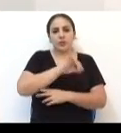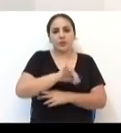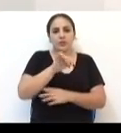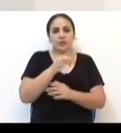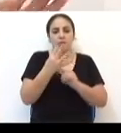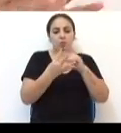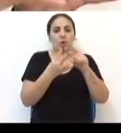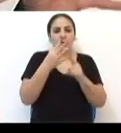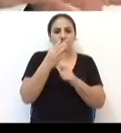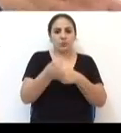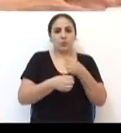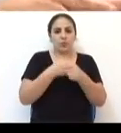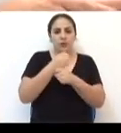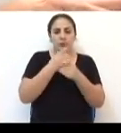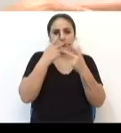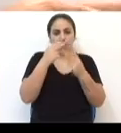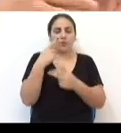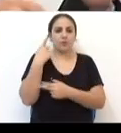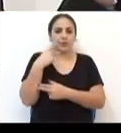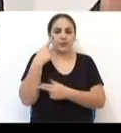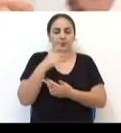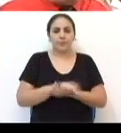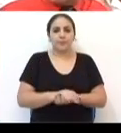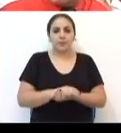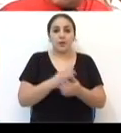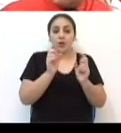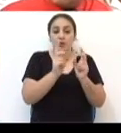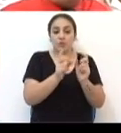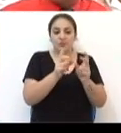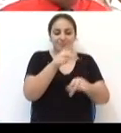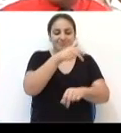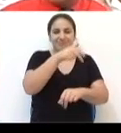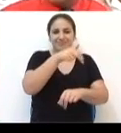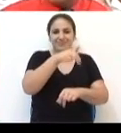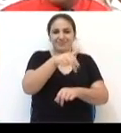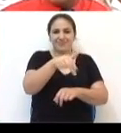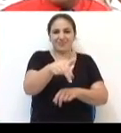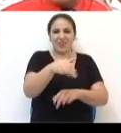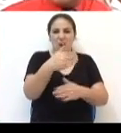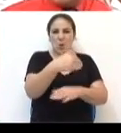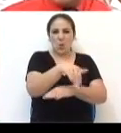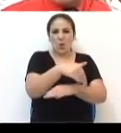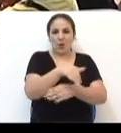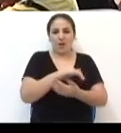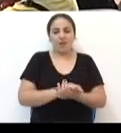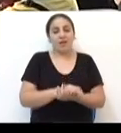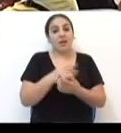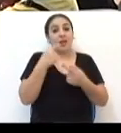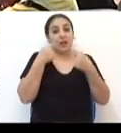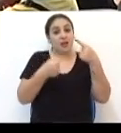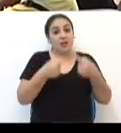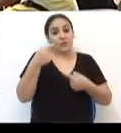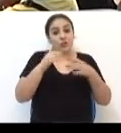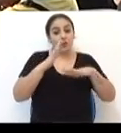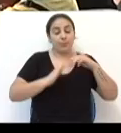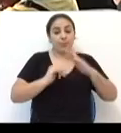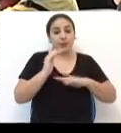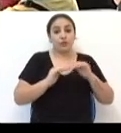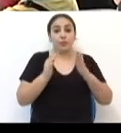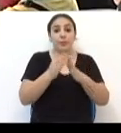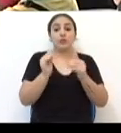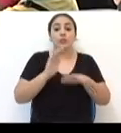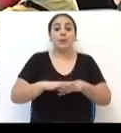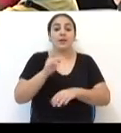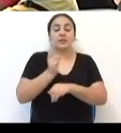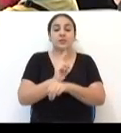destaque durante seus 4 anos como legislador, o comércio ambulante no município. Ele criticou a prática e